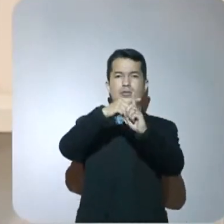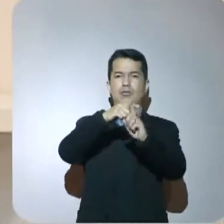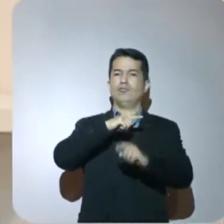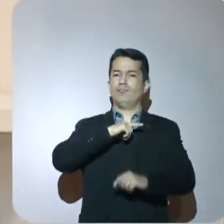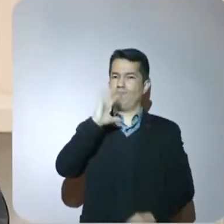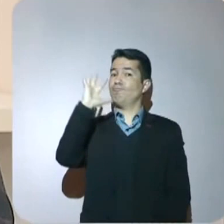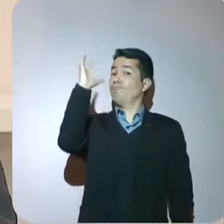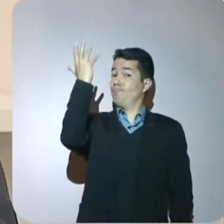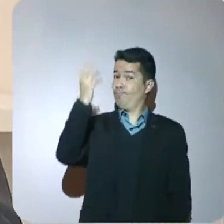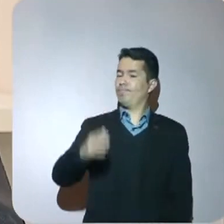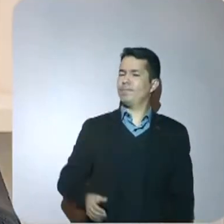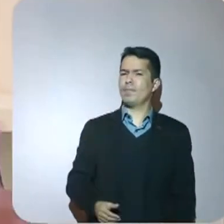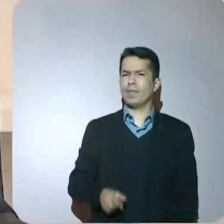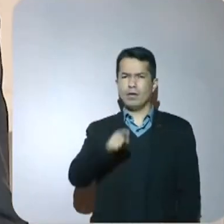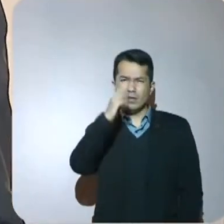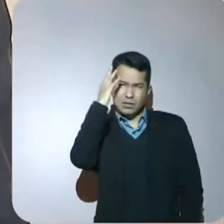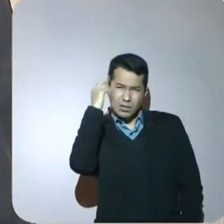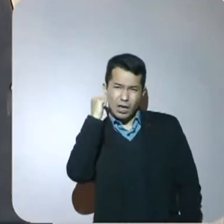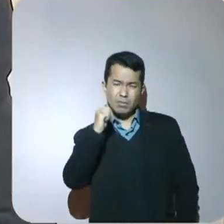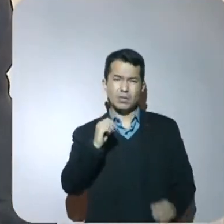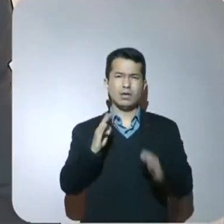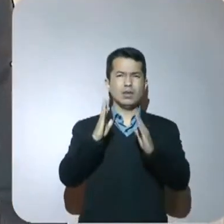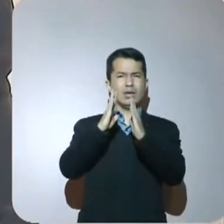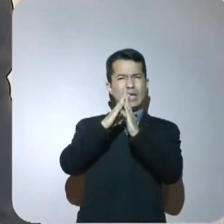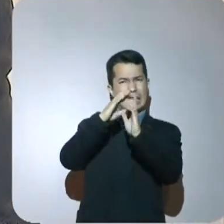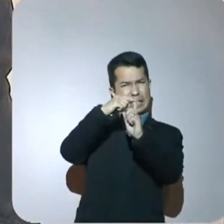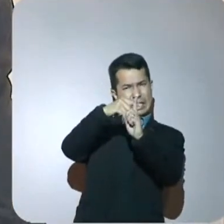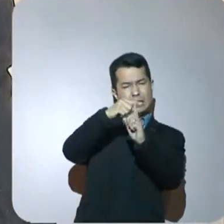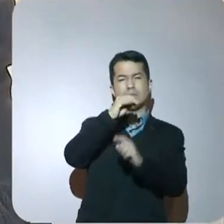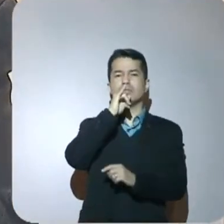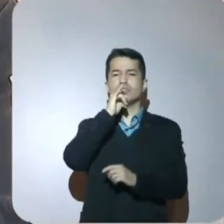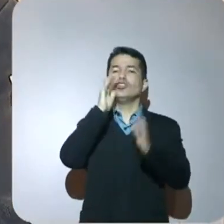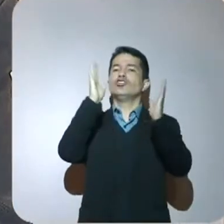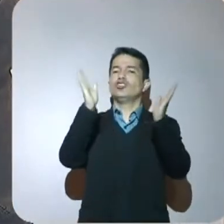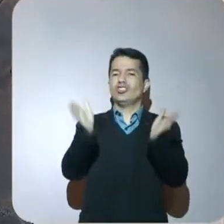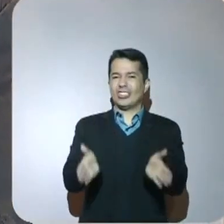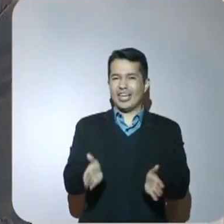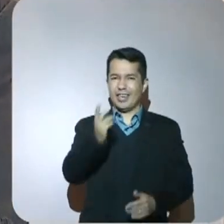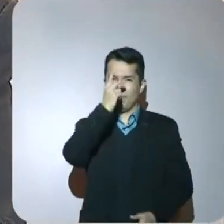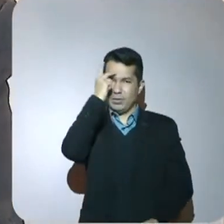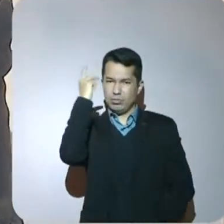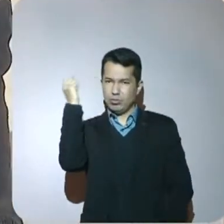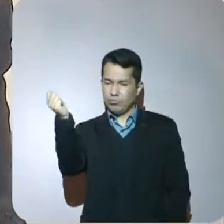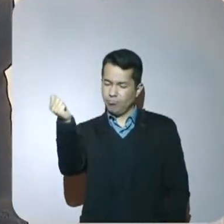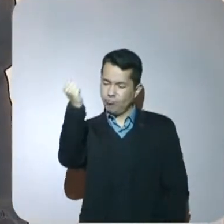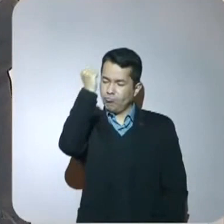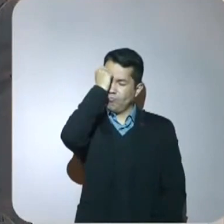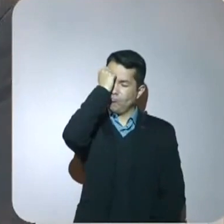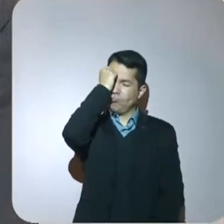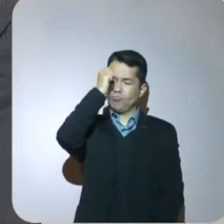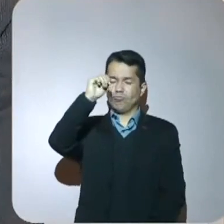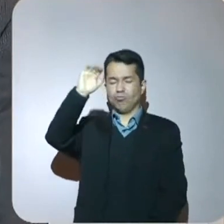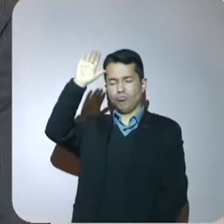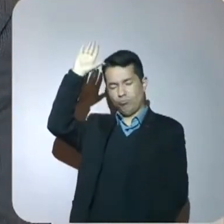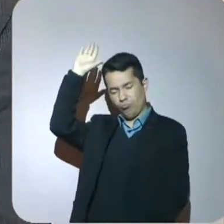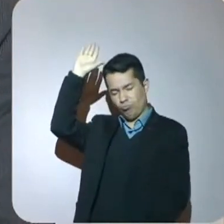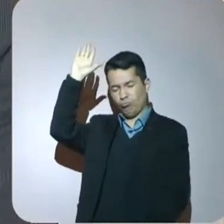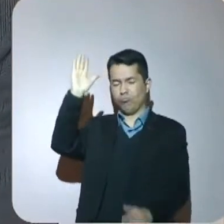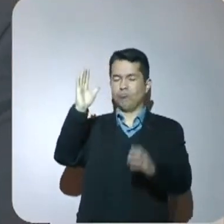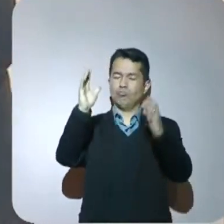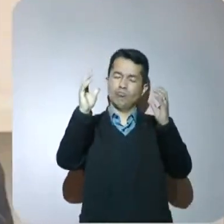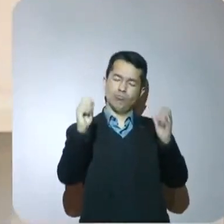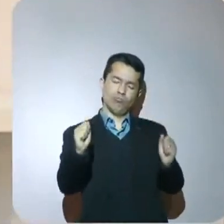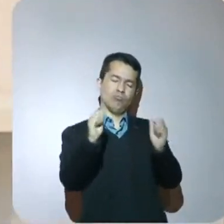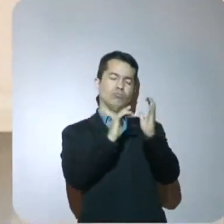Jesus e que às vezes não pedem o seu batismo, já receberam Jesus, são tementes a Deus, estão em comunhão com a